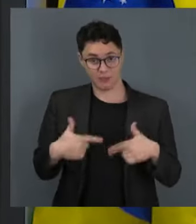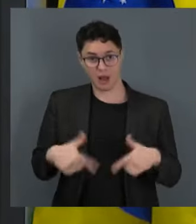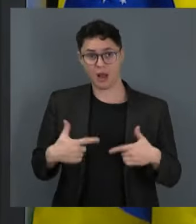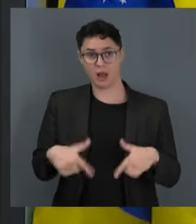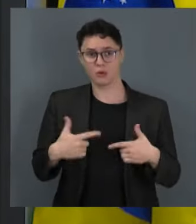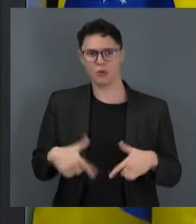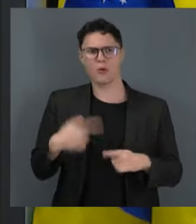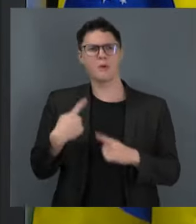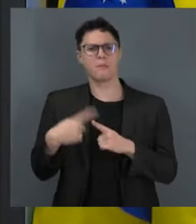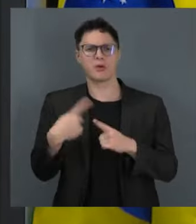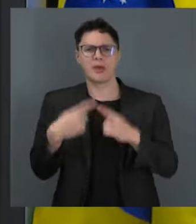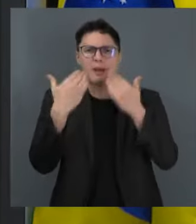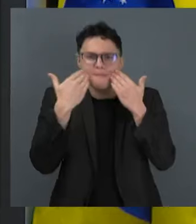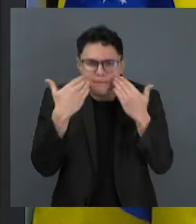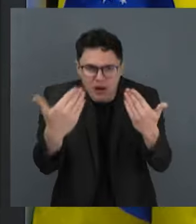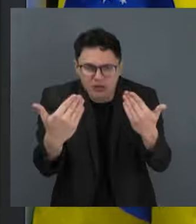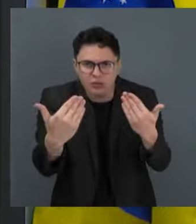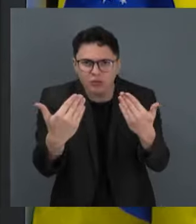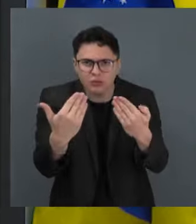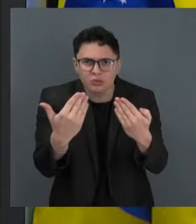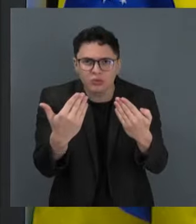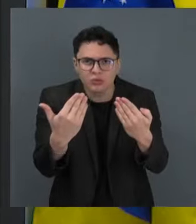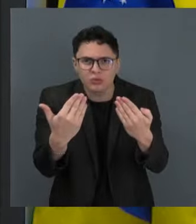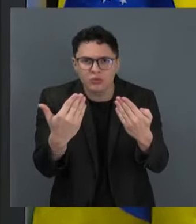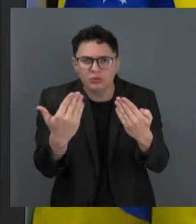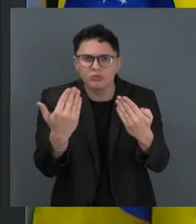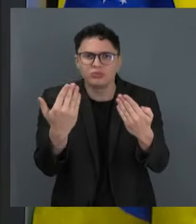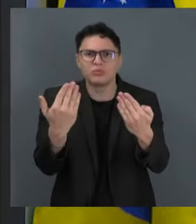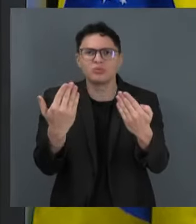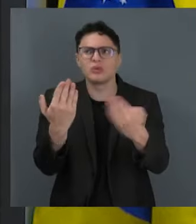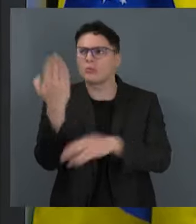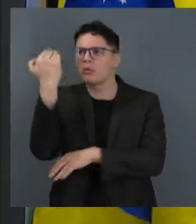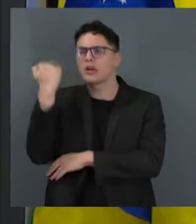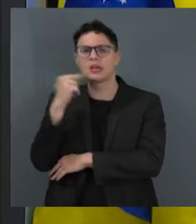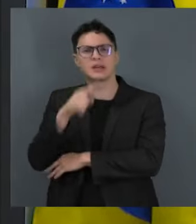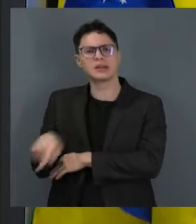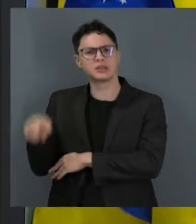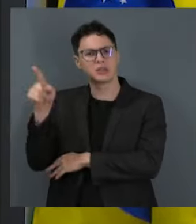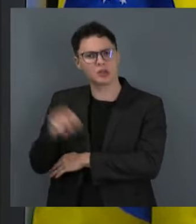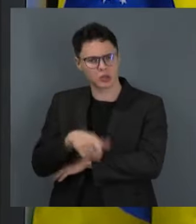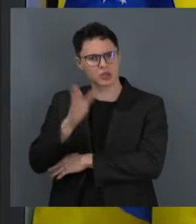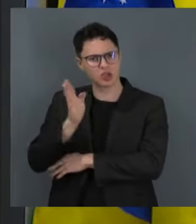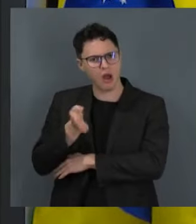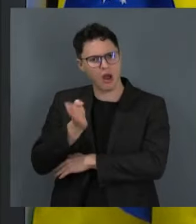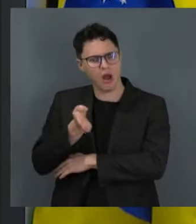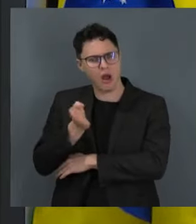porque apresentações já tiveram cancelamentos de outras delas